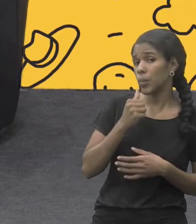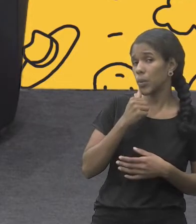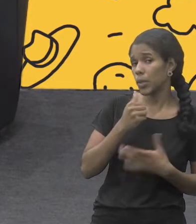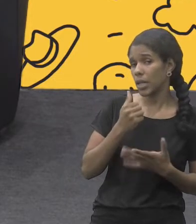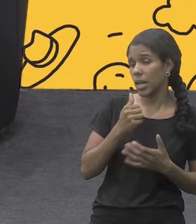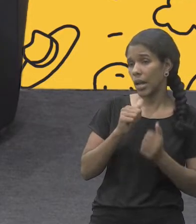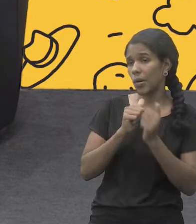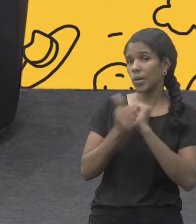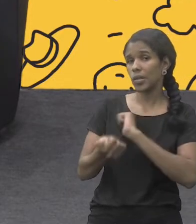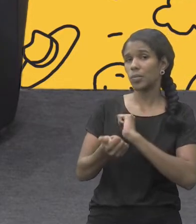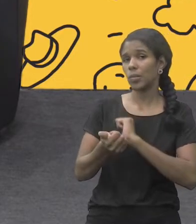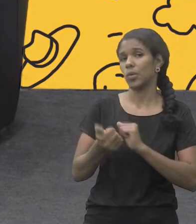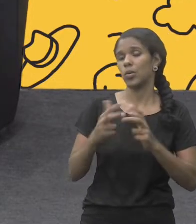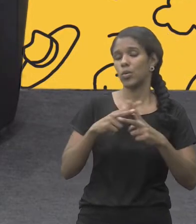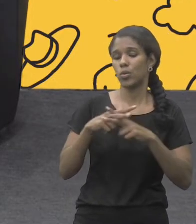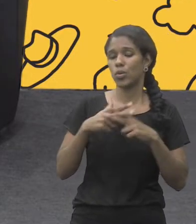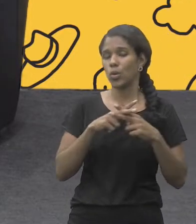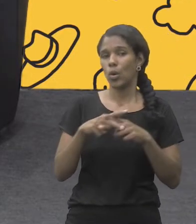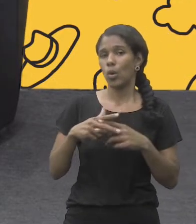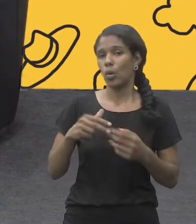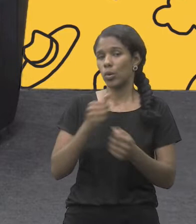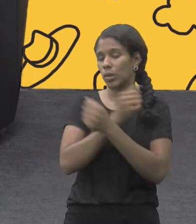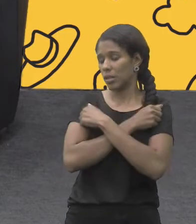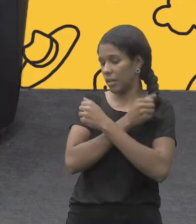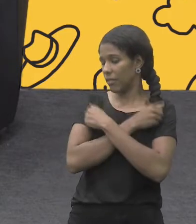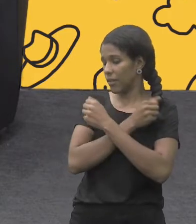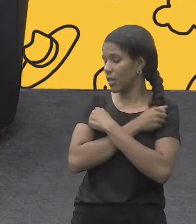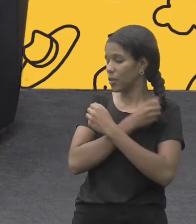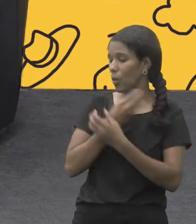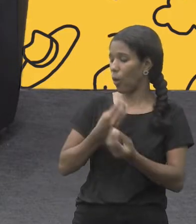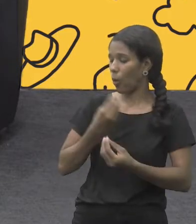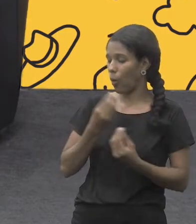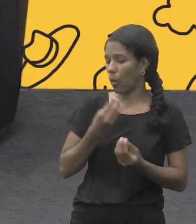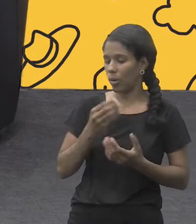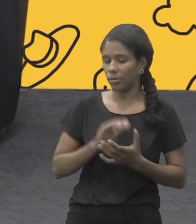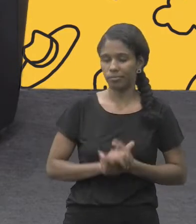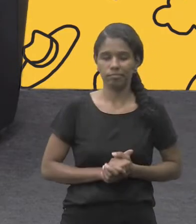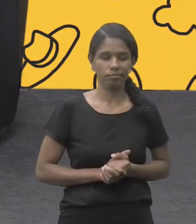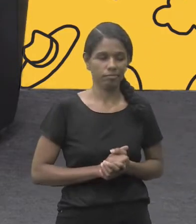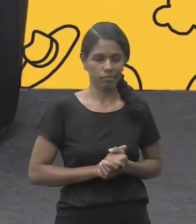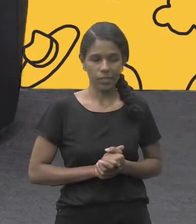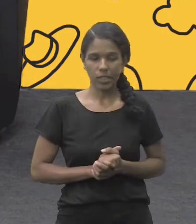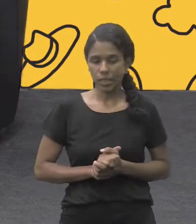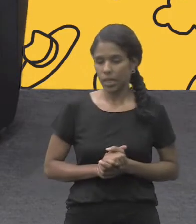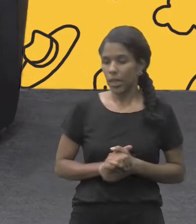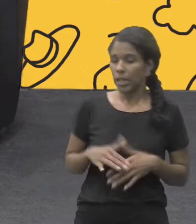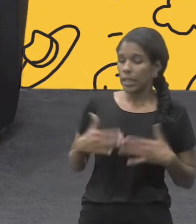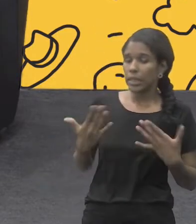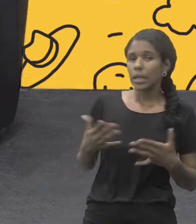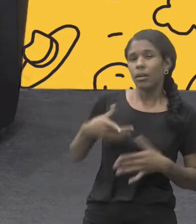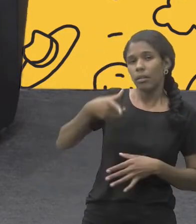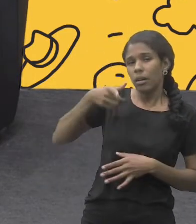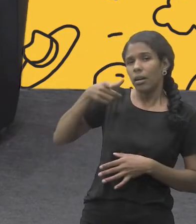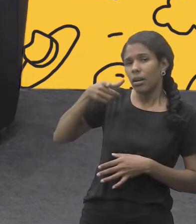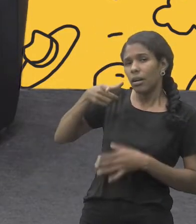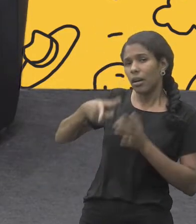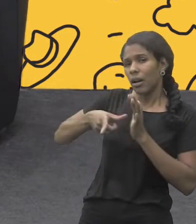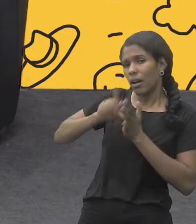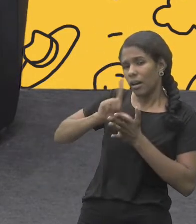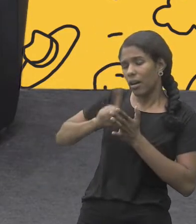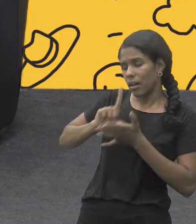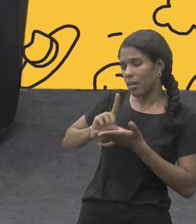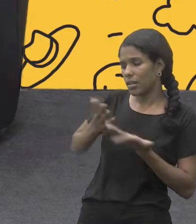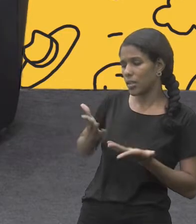E antes só era visto por homens na prática da luta. Por que as mulheres têm procurado cada vez mais